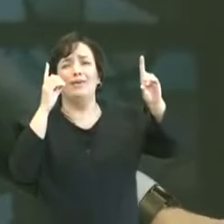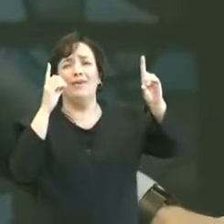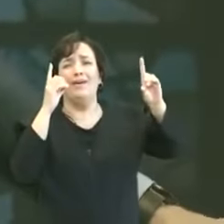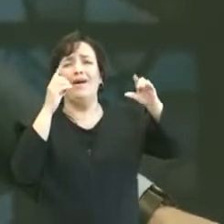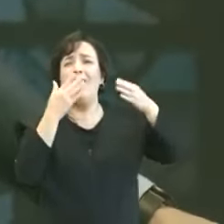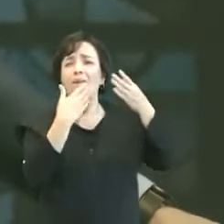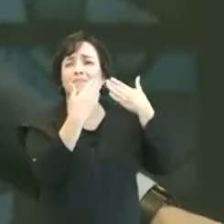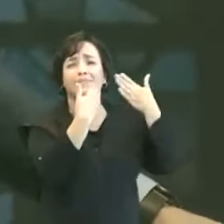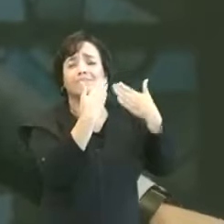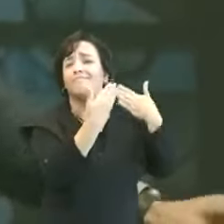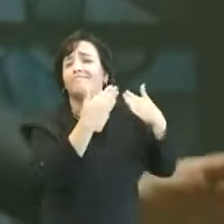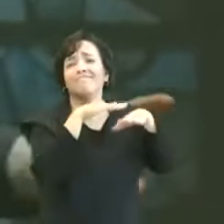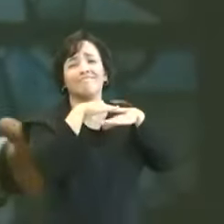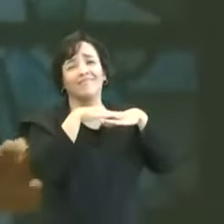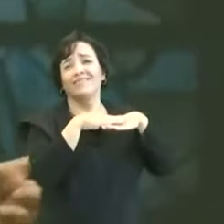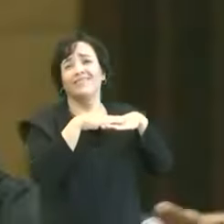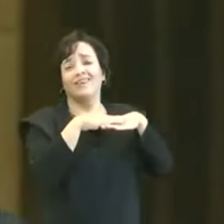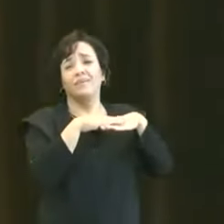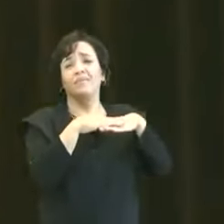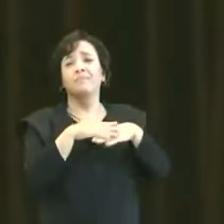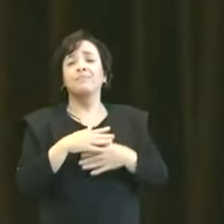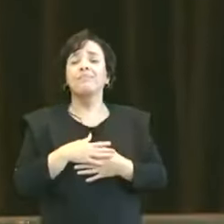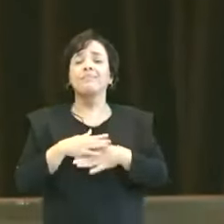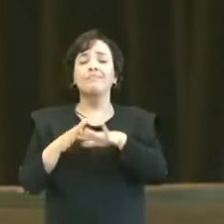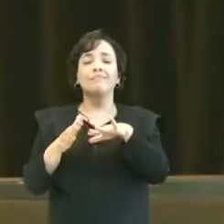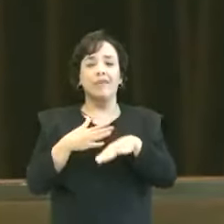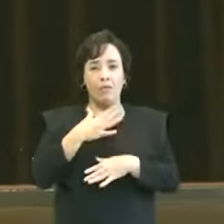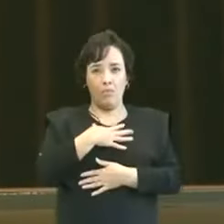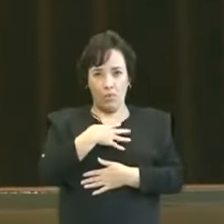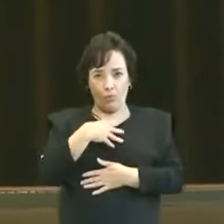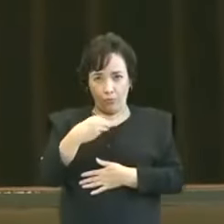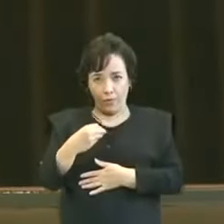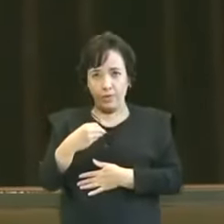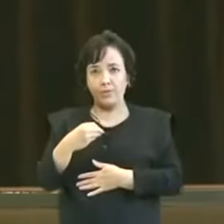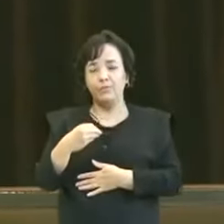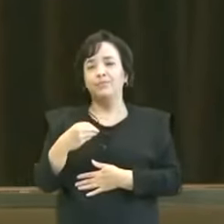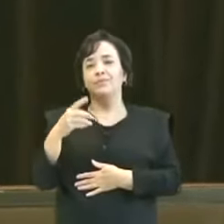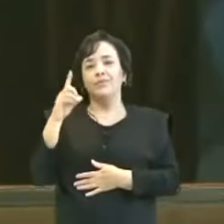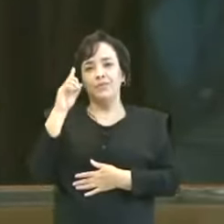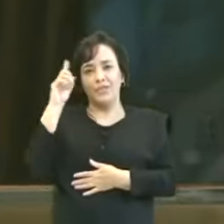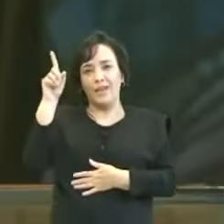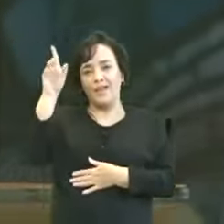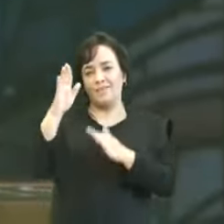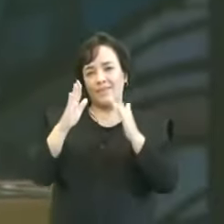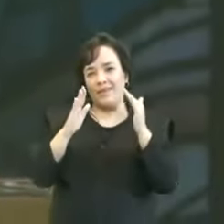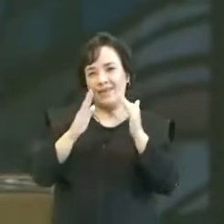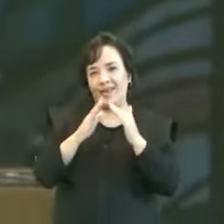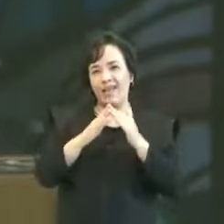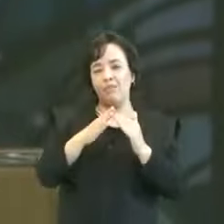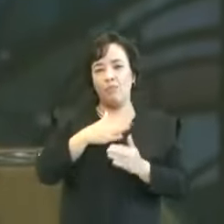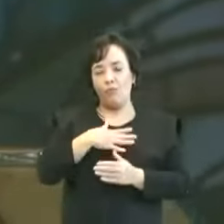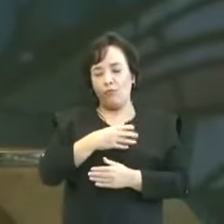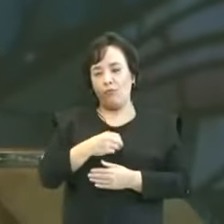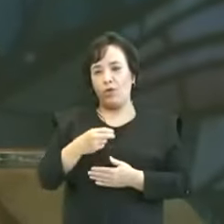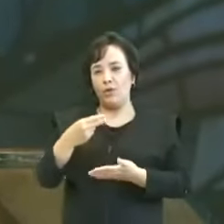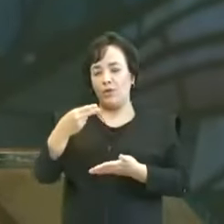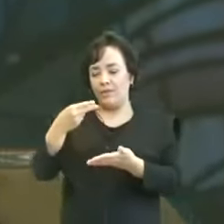Meu filhinho pequeno, esses dias a minha esposa tirou uma foto dele deitado no corredor, com um travesseirinho